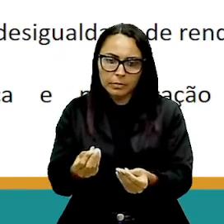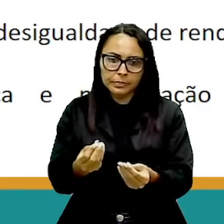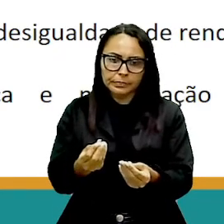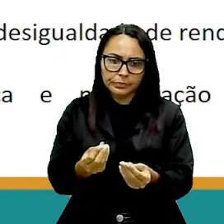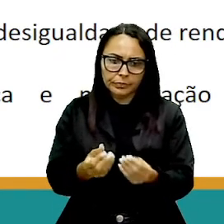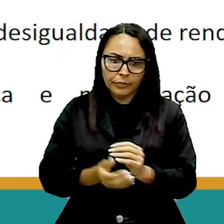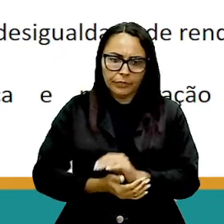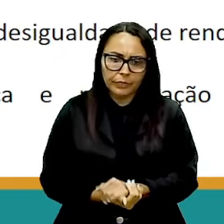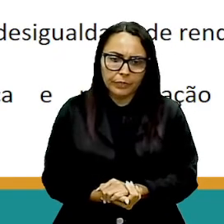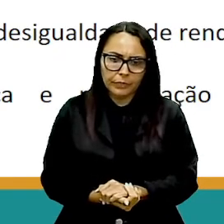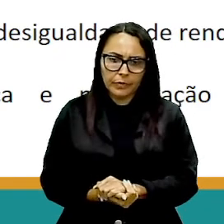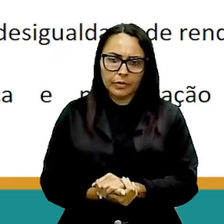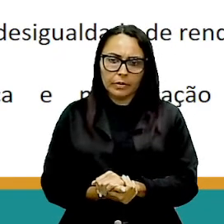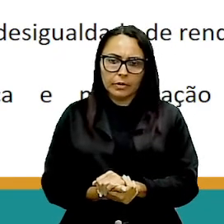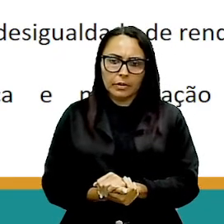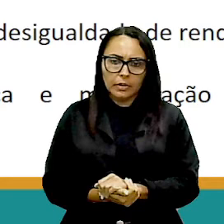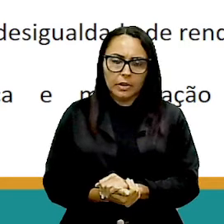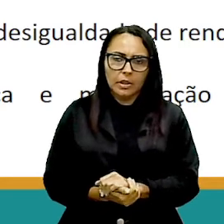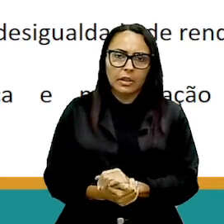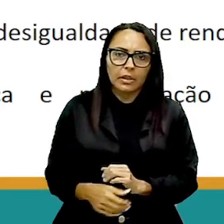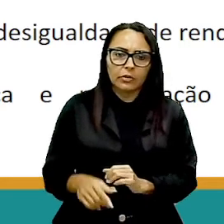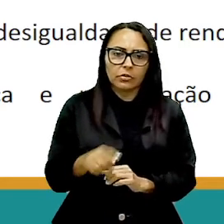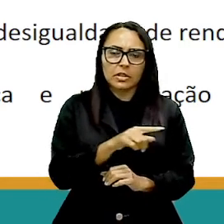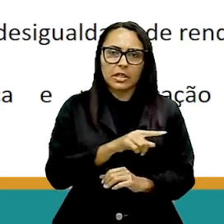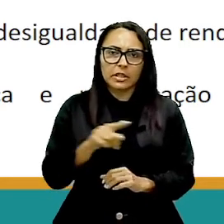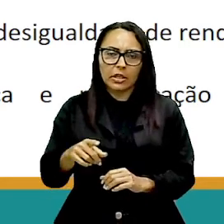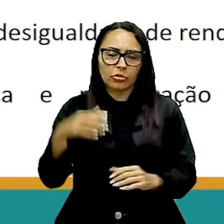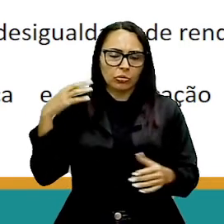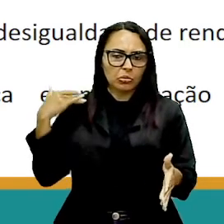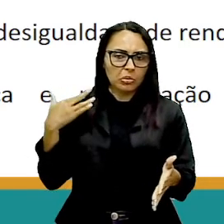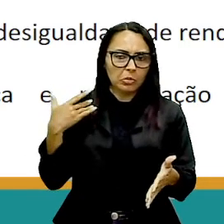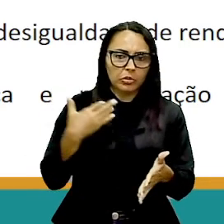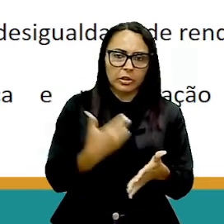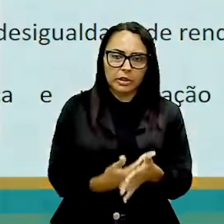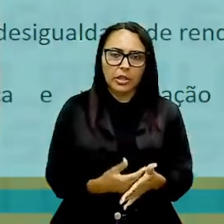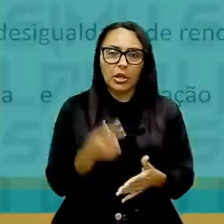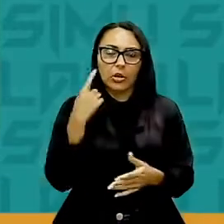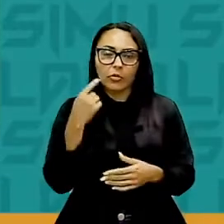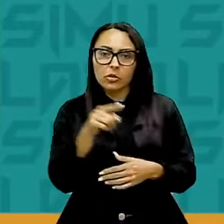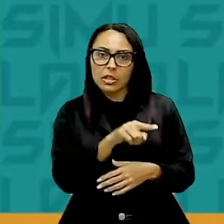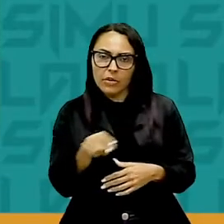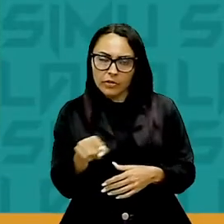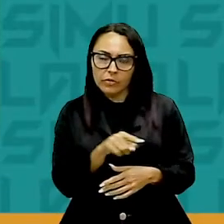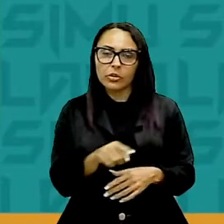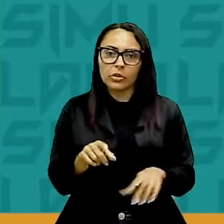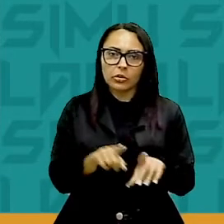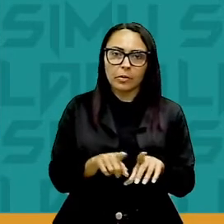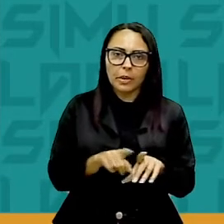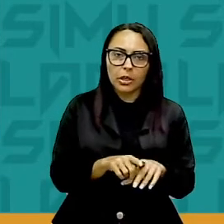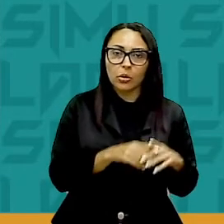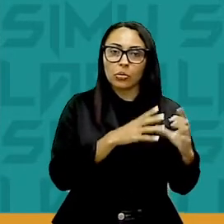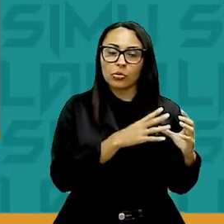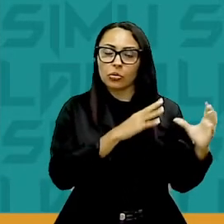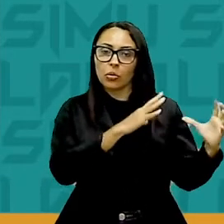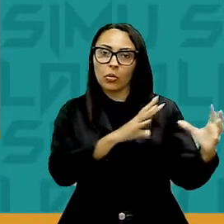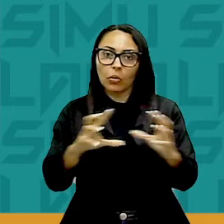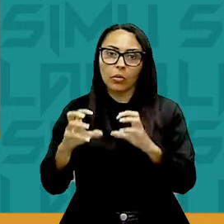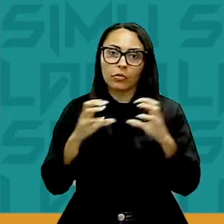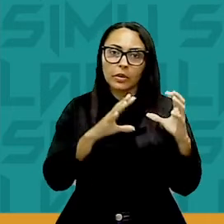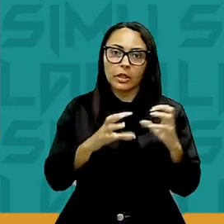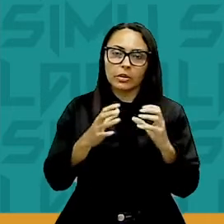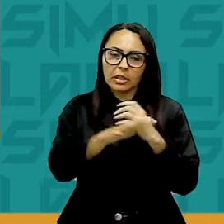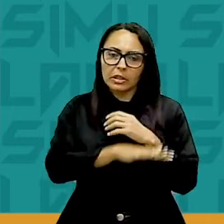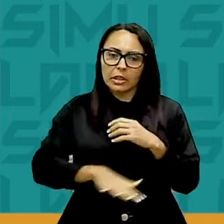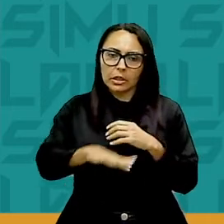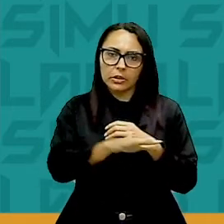filha, ok? Você já deve estar assim nos últimos dias, vocês devem ter visto aí os conflitos que tem ali na região